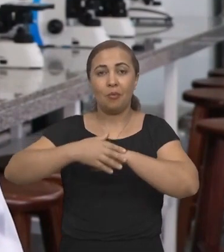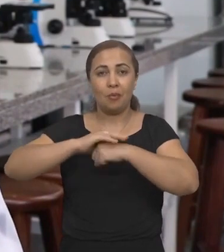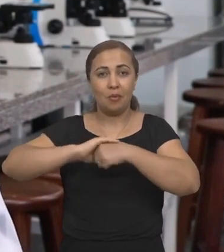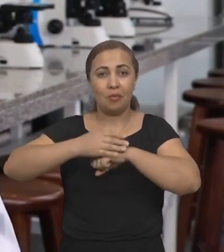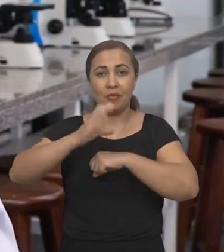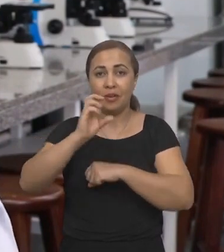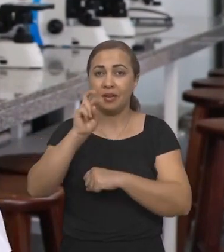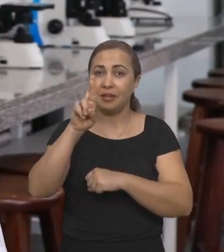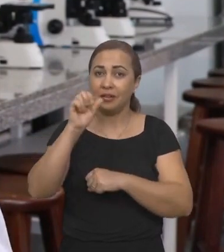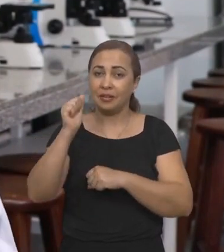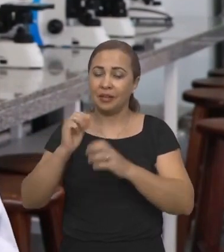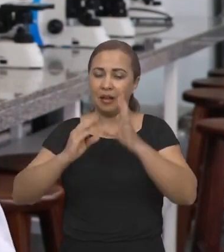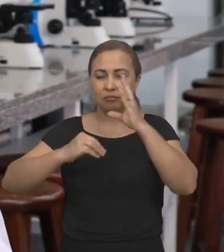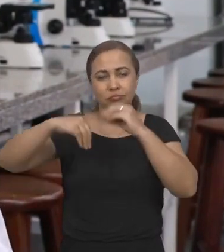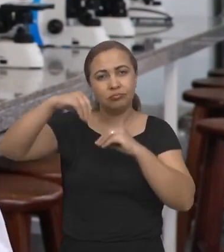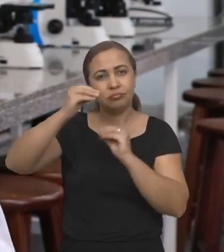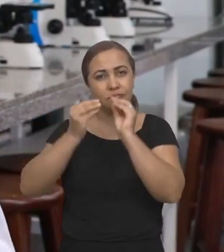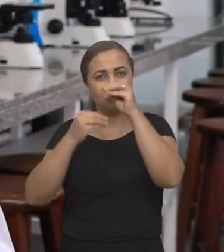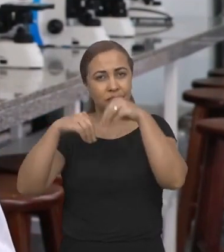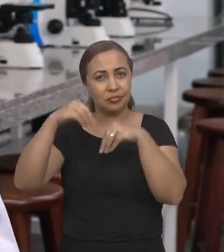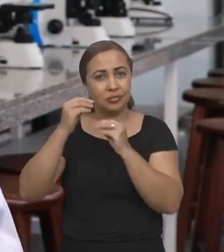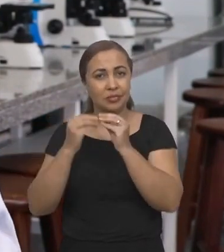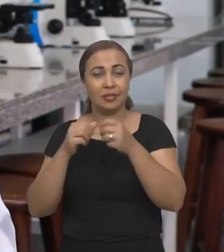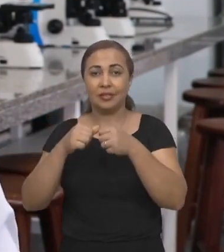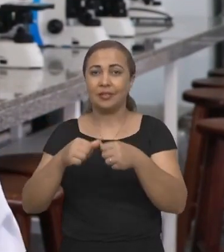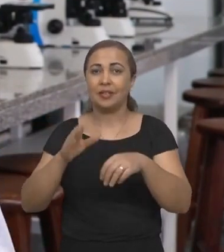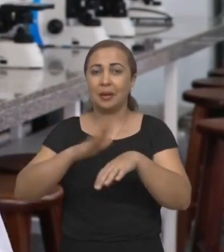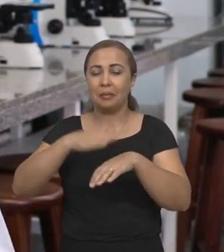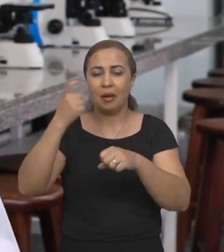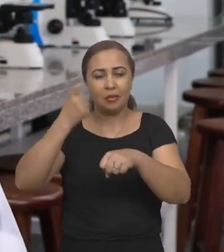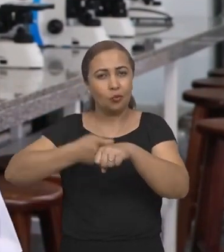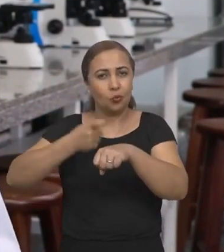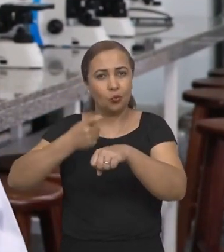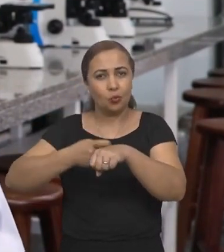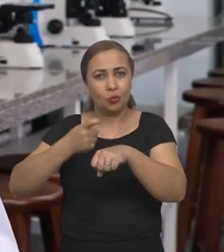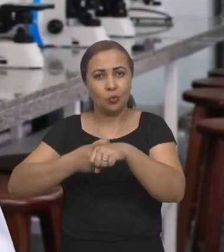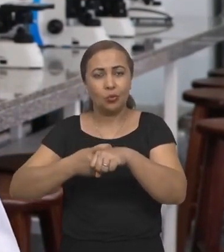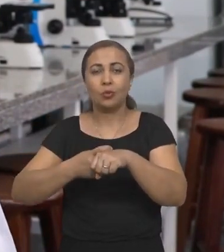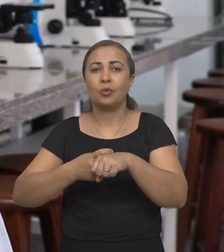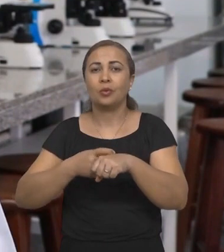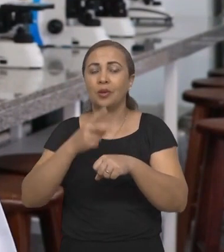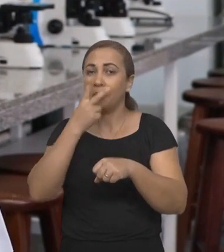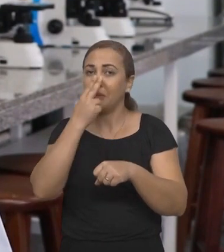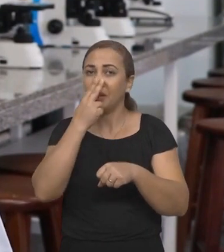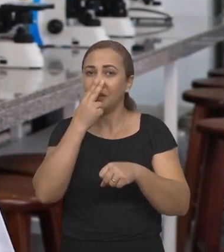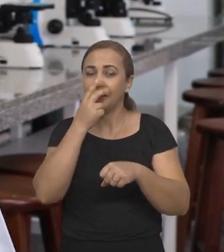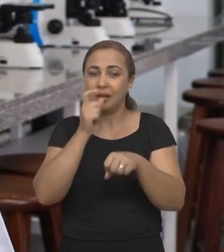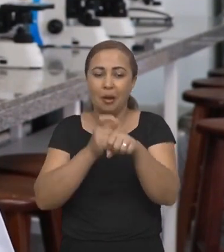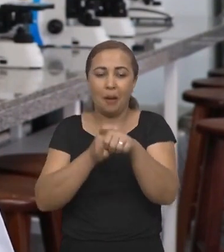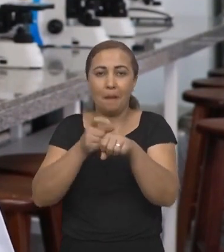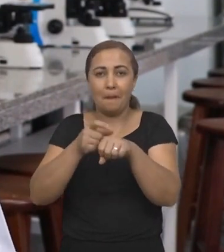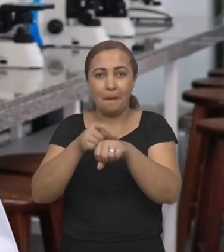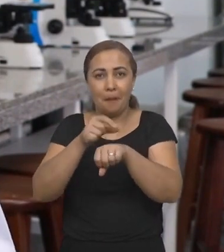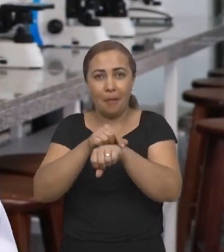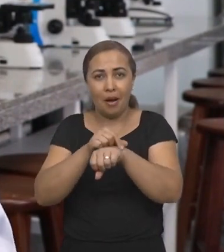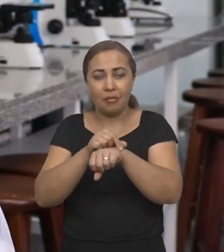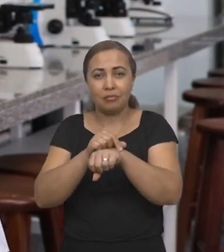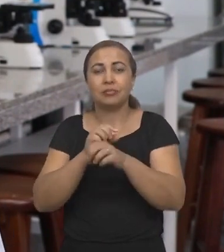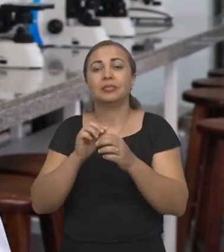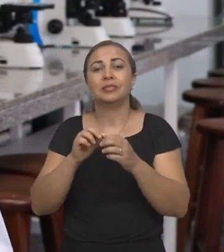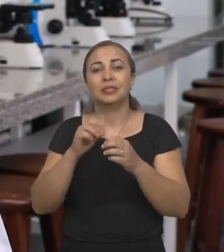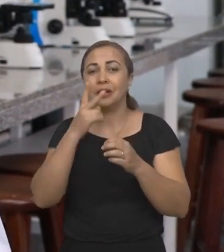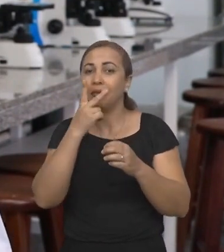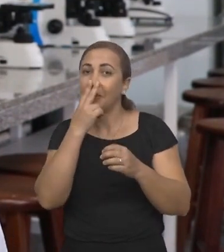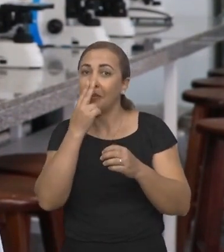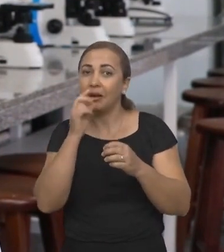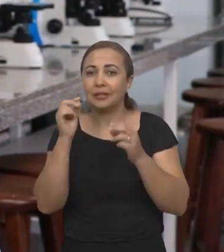né, que seria mais flexível, mais moldável, ela fique mais rígida, né, com um aspecto mais semelhante de plástico. Então, realmente, ele vai